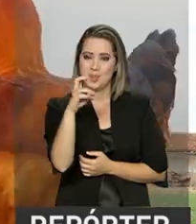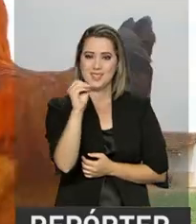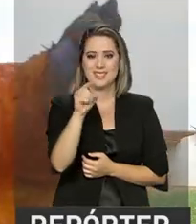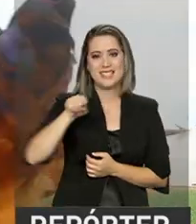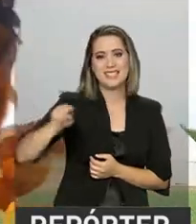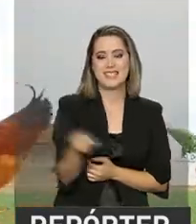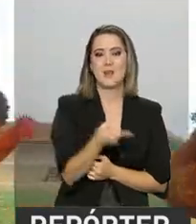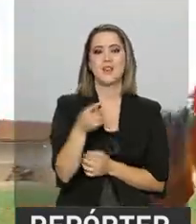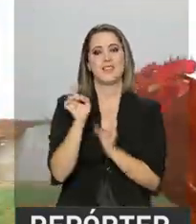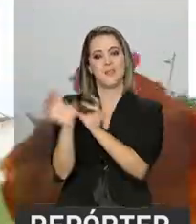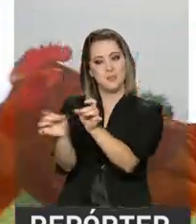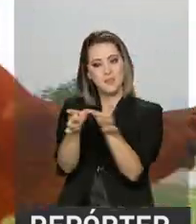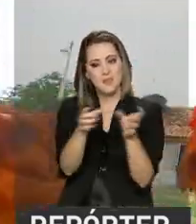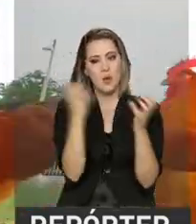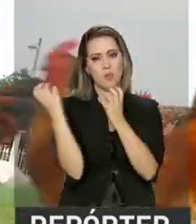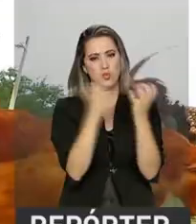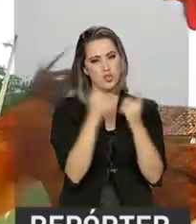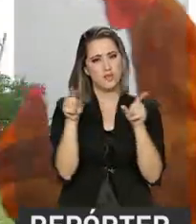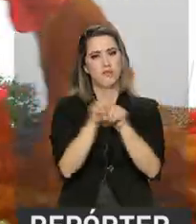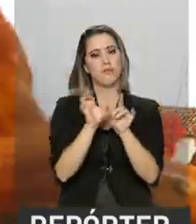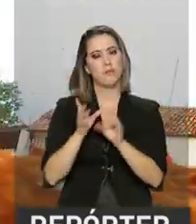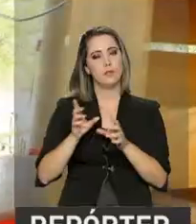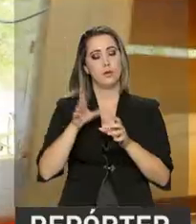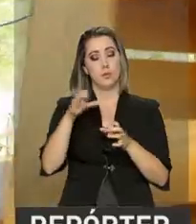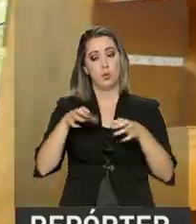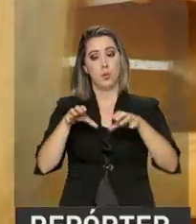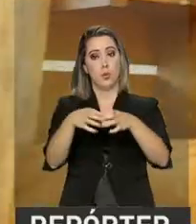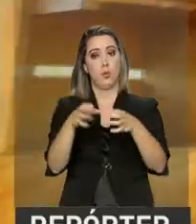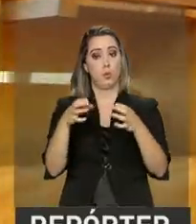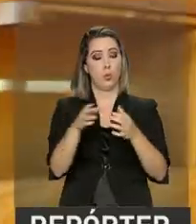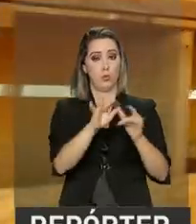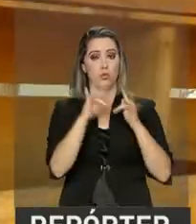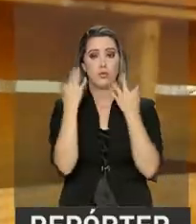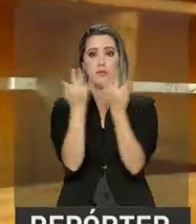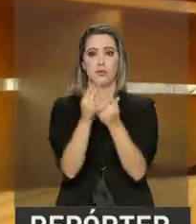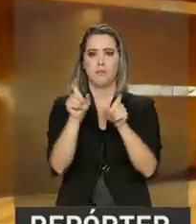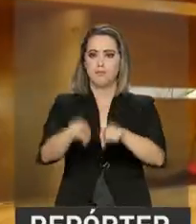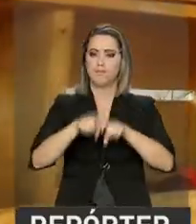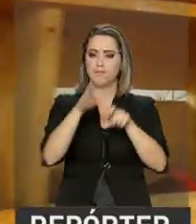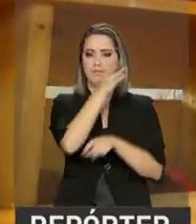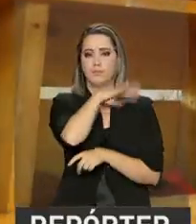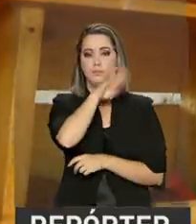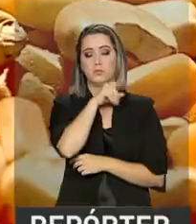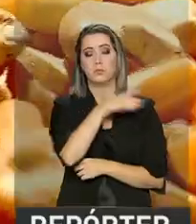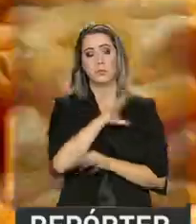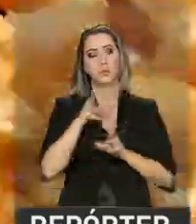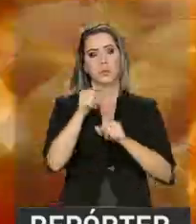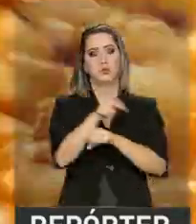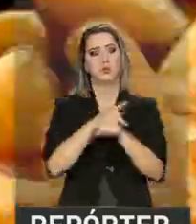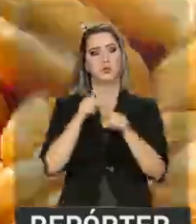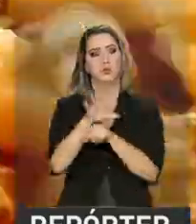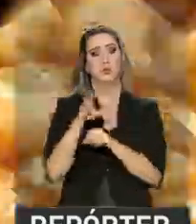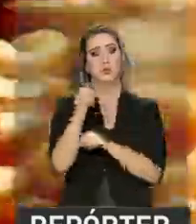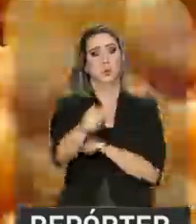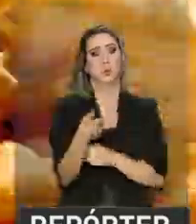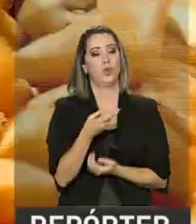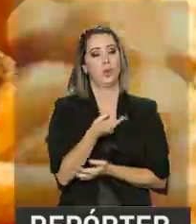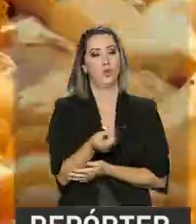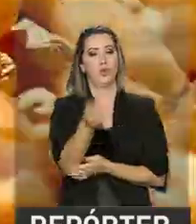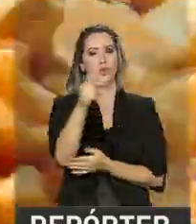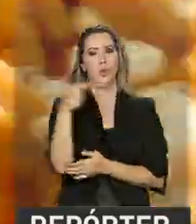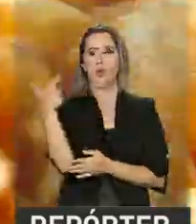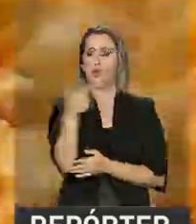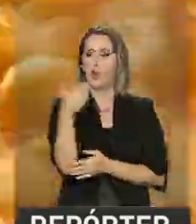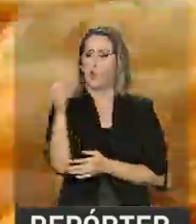públicos para pequenos criadores e agroindústrias de pequeno porte de todo o país. Desse total, cerca de